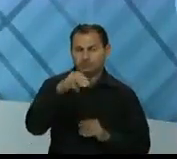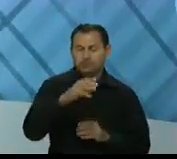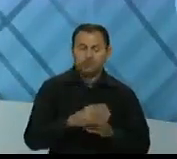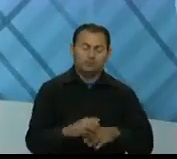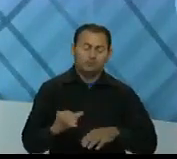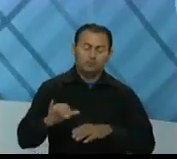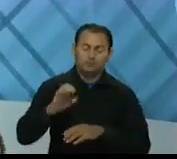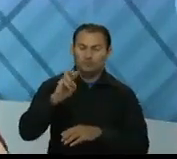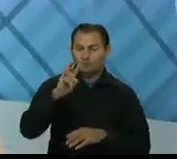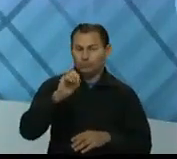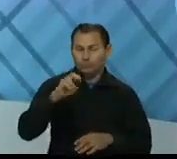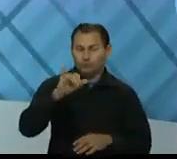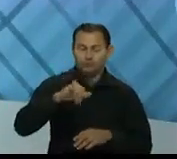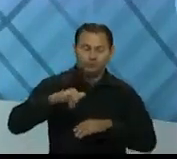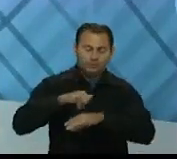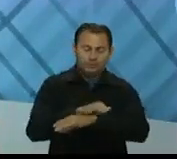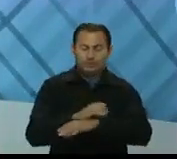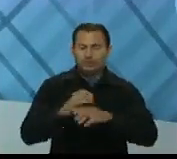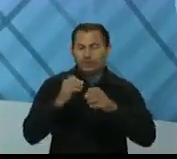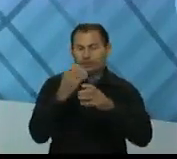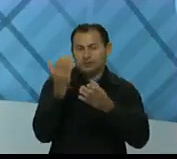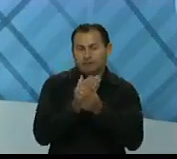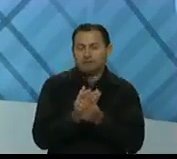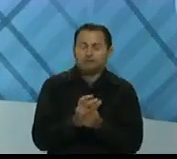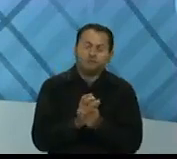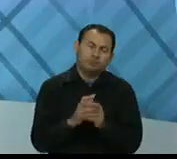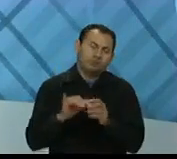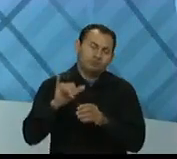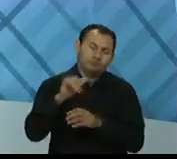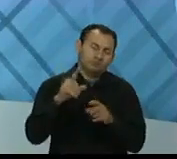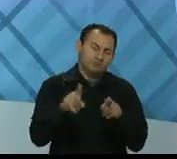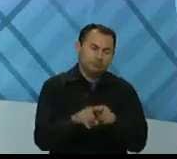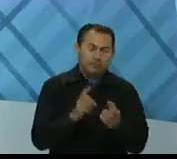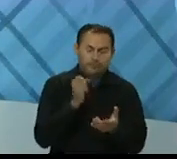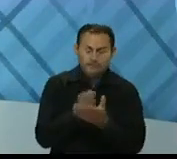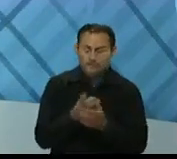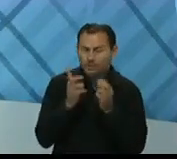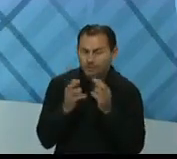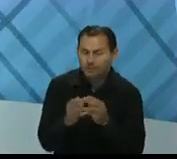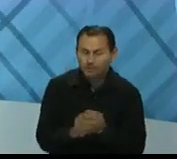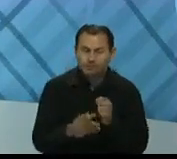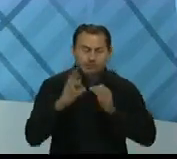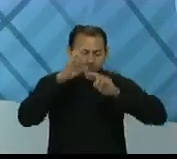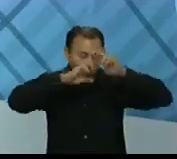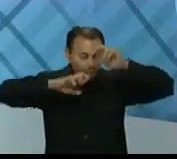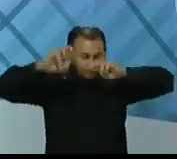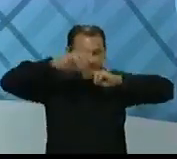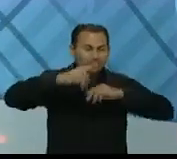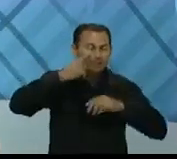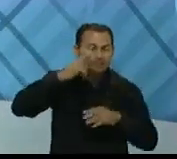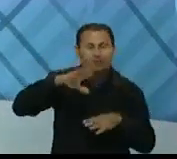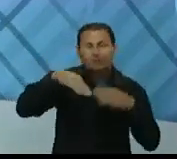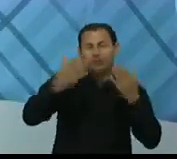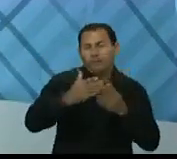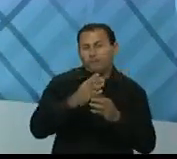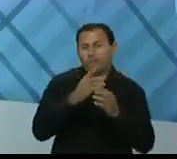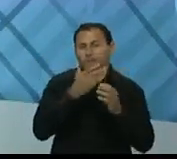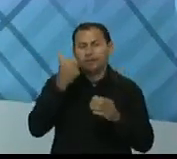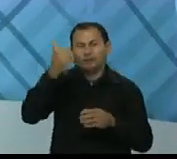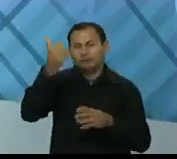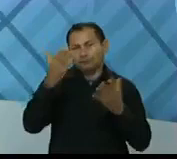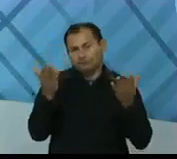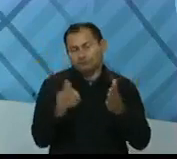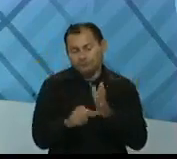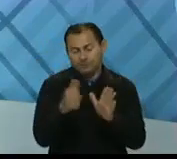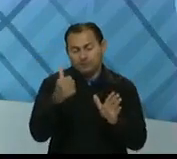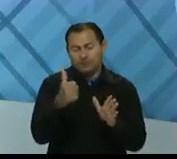Voo de Táxi ou com a Andetaxi, pagarei o mesmo valor. Então, essa situação que é bom a gente analisar também para ver qual situação é mais vantajosa.